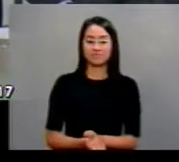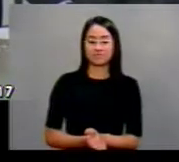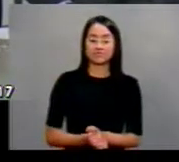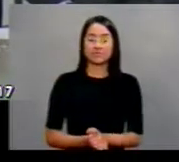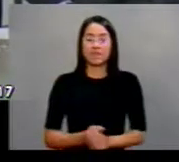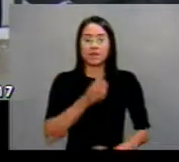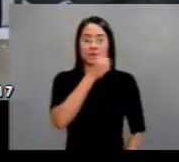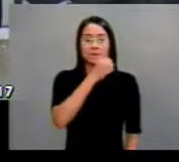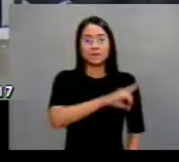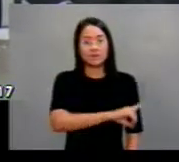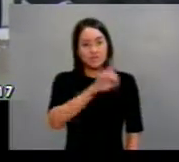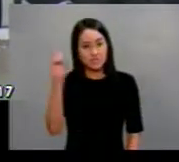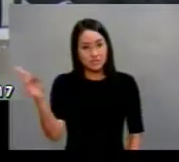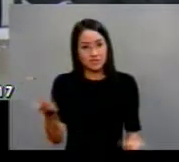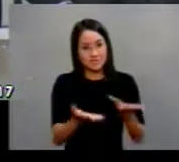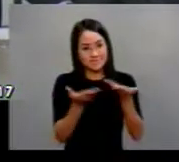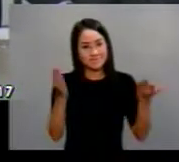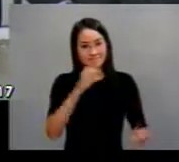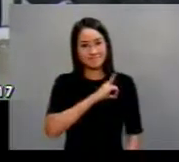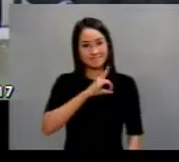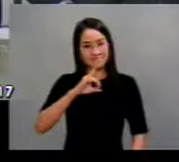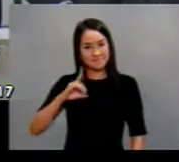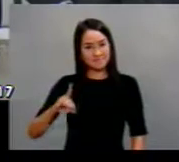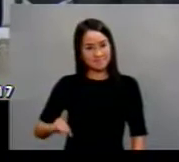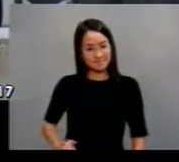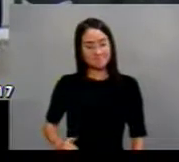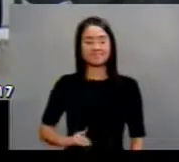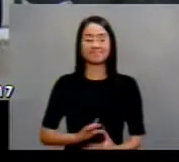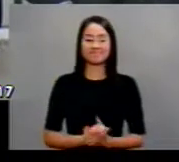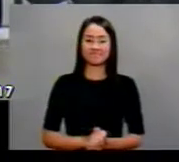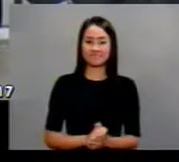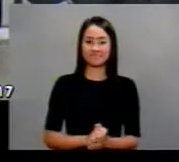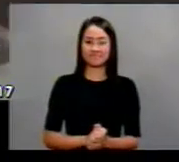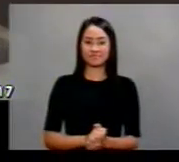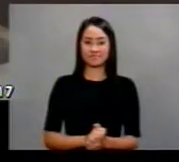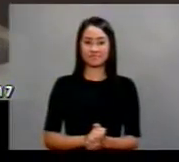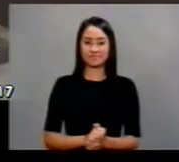Bom dia, senhores deputados. Bom dia, senhoras deputadas.